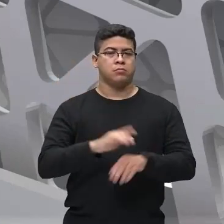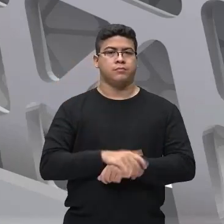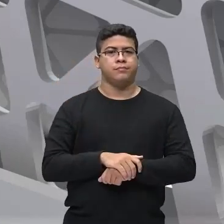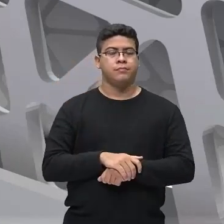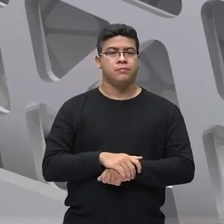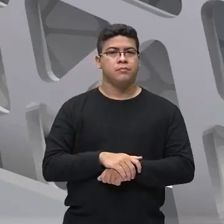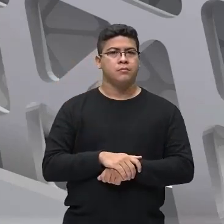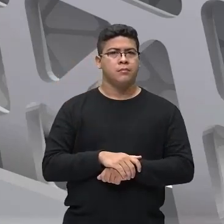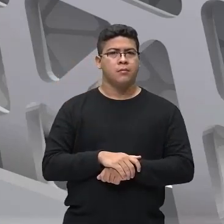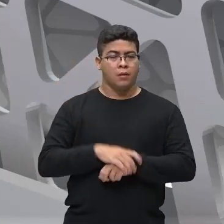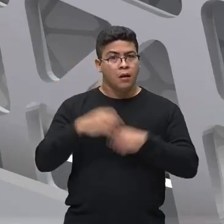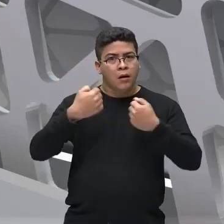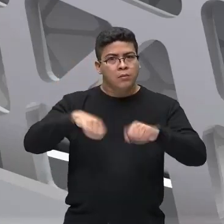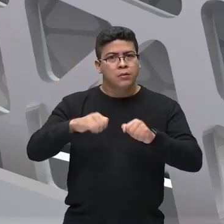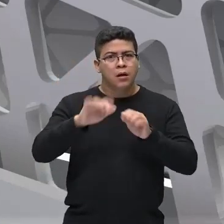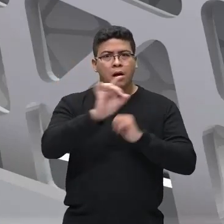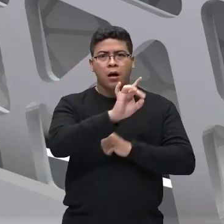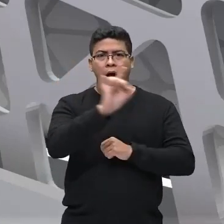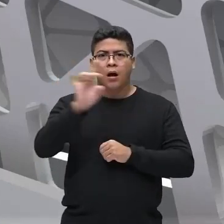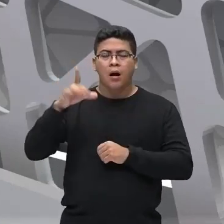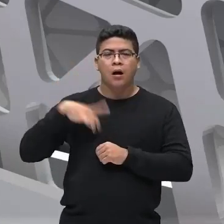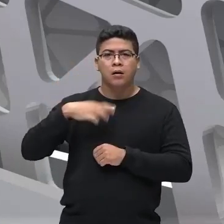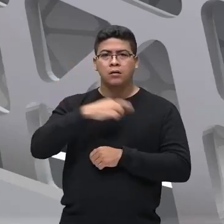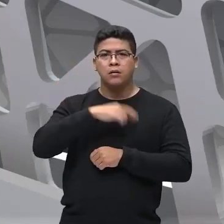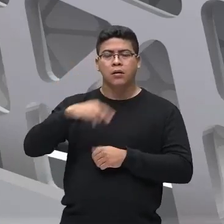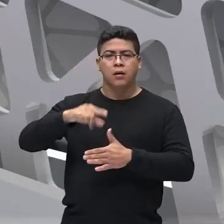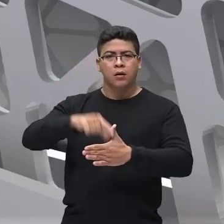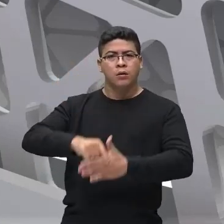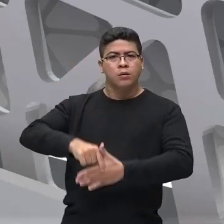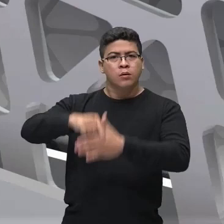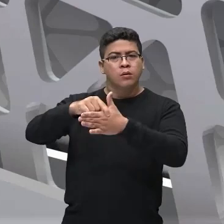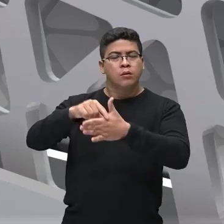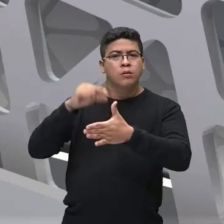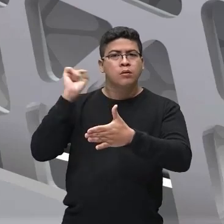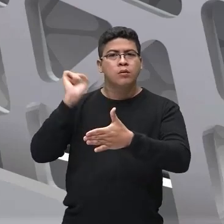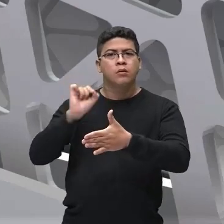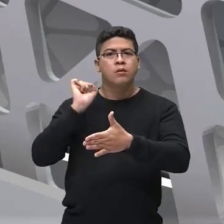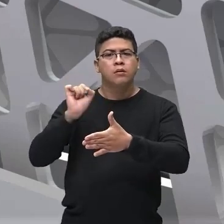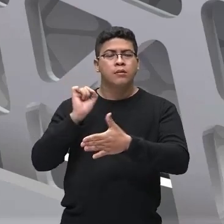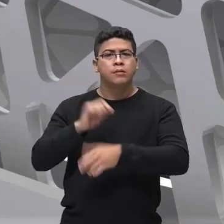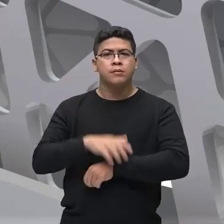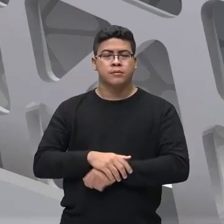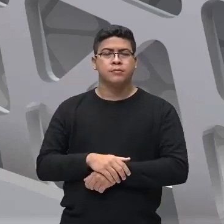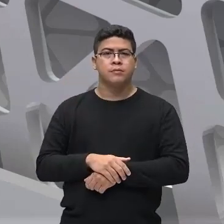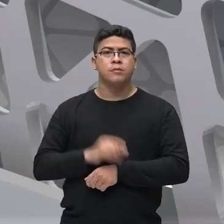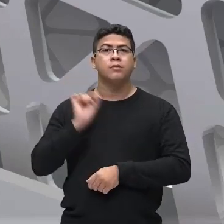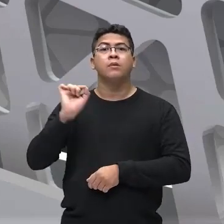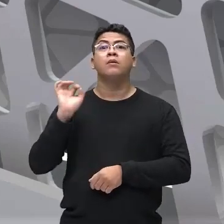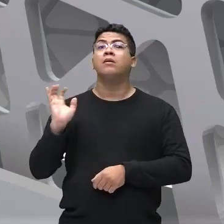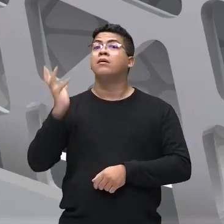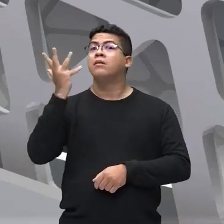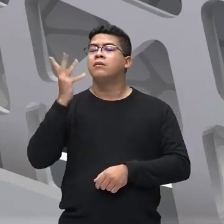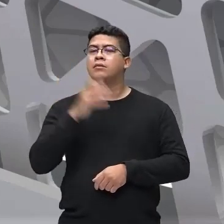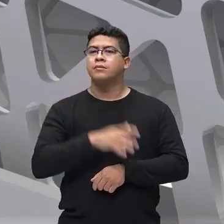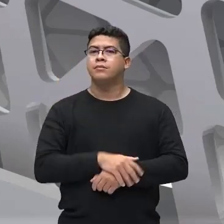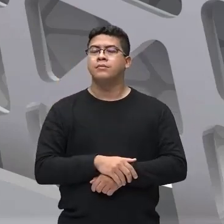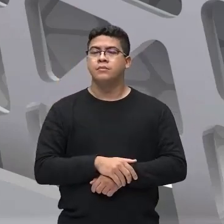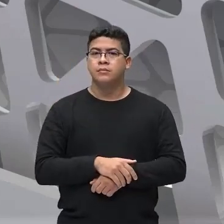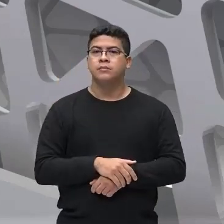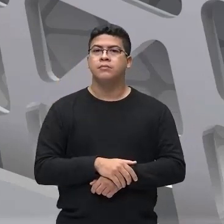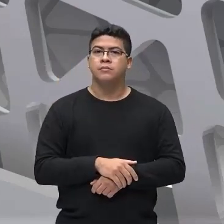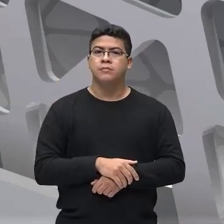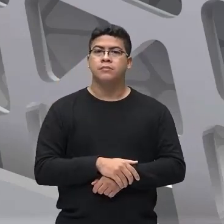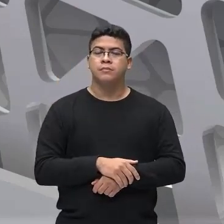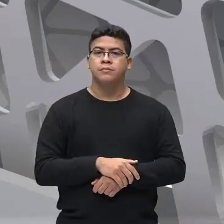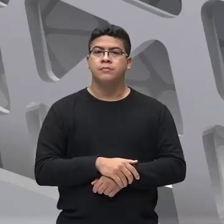estão vendo que cada um desses líderes religiosos, o que acontece com eles?